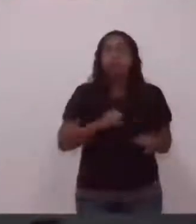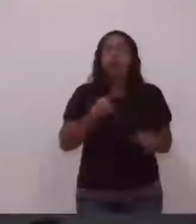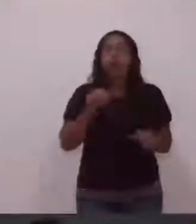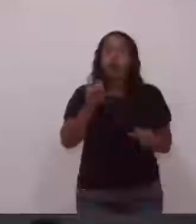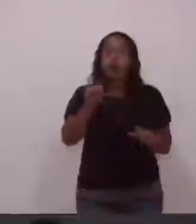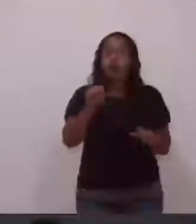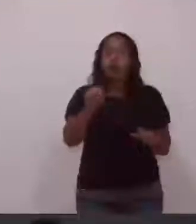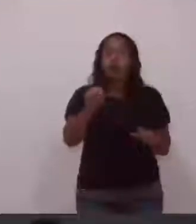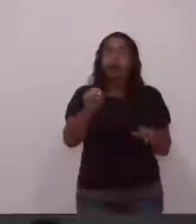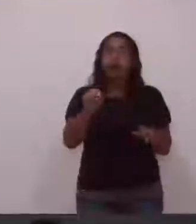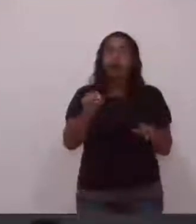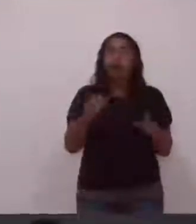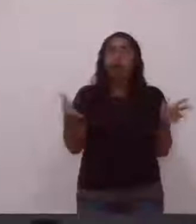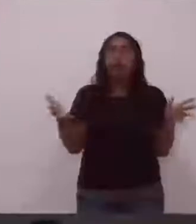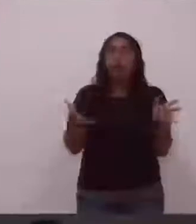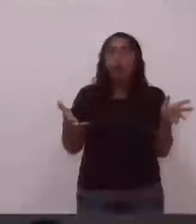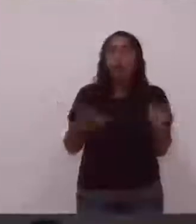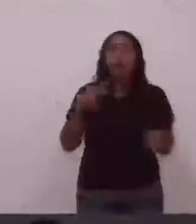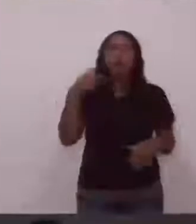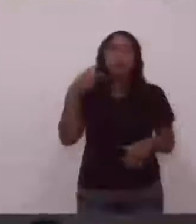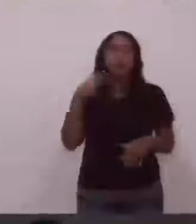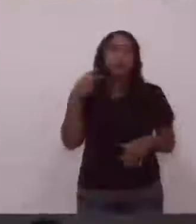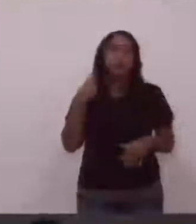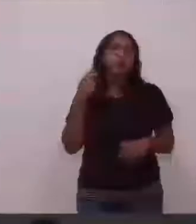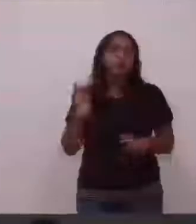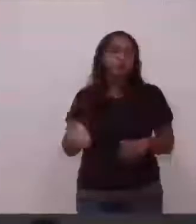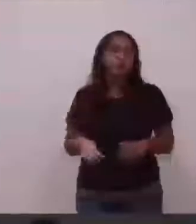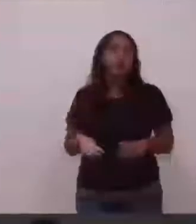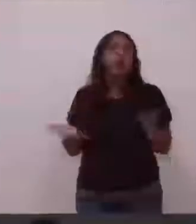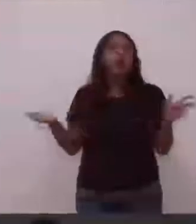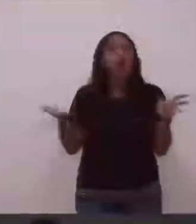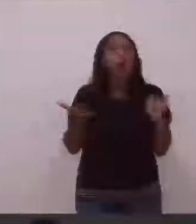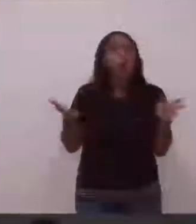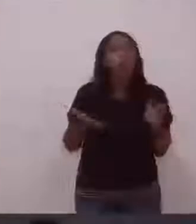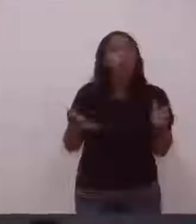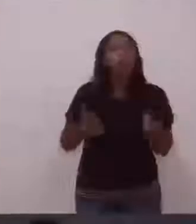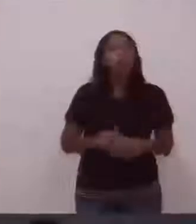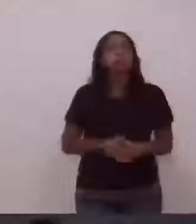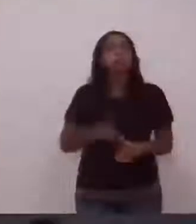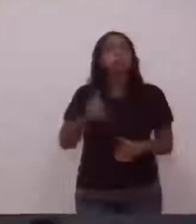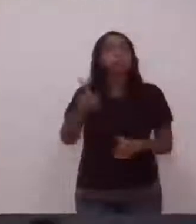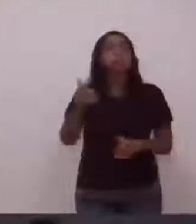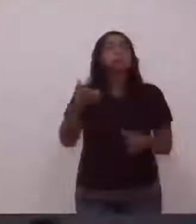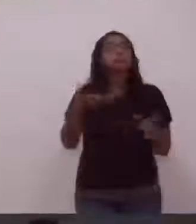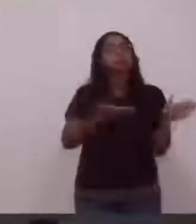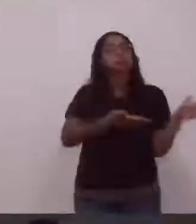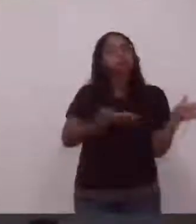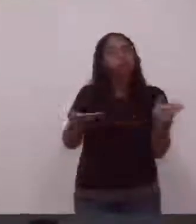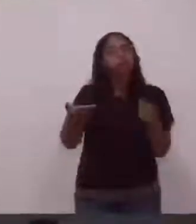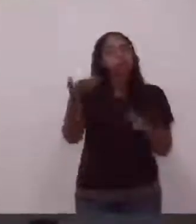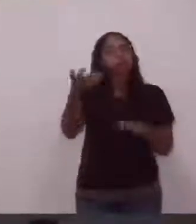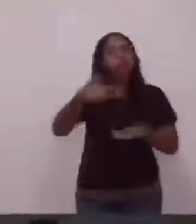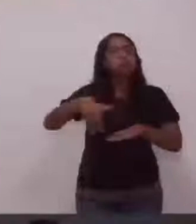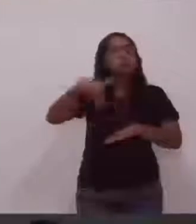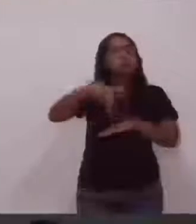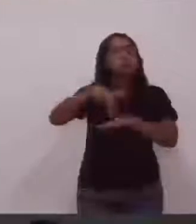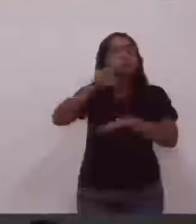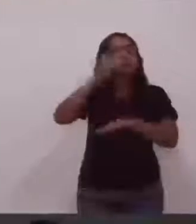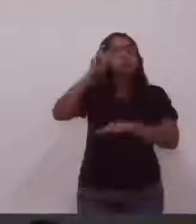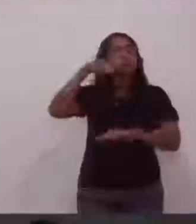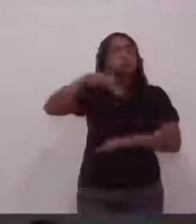já está empossado como vereador. Então, Carlinhos, nesse momento, eu franqueio a palavra a Vossa Excelência por 5